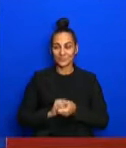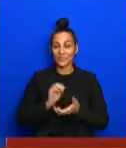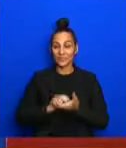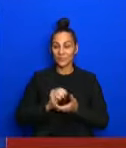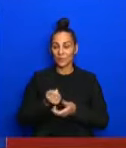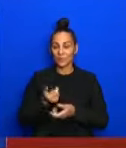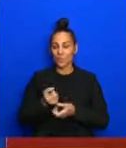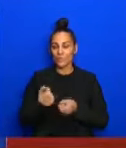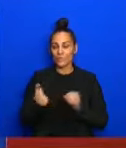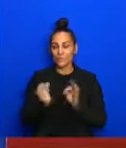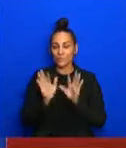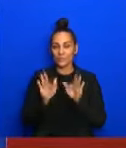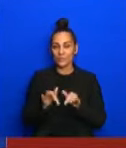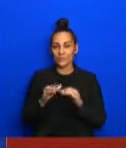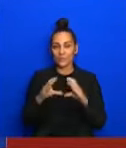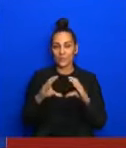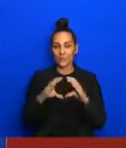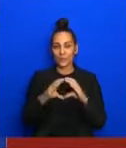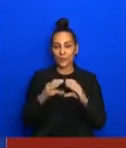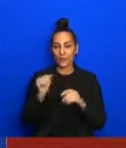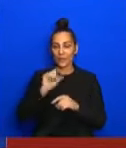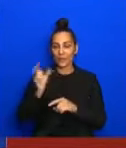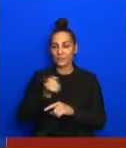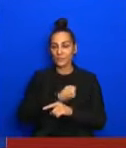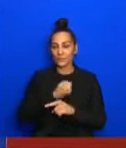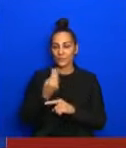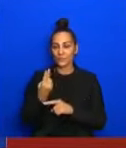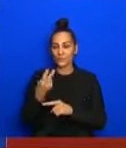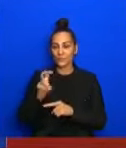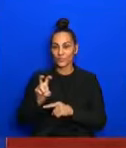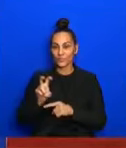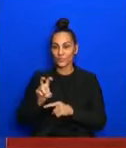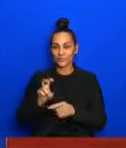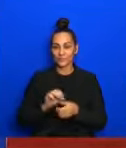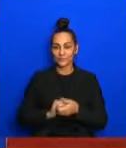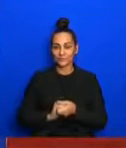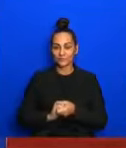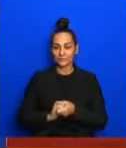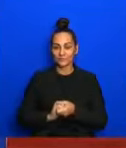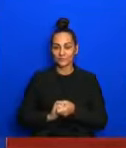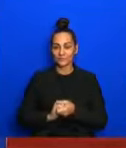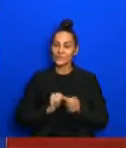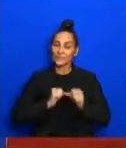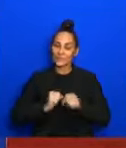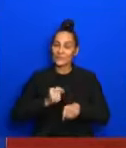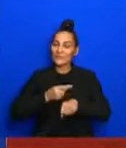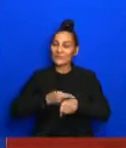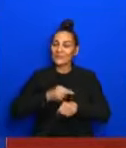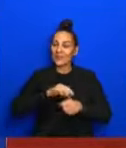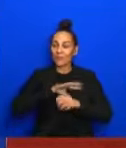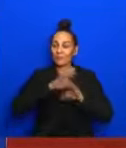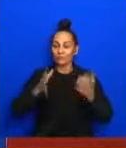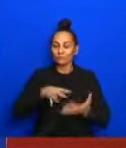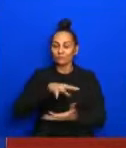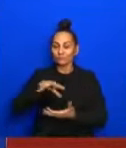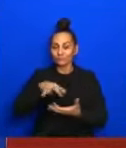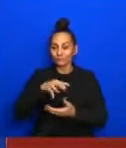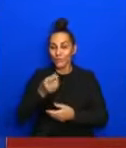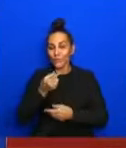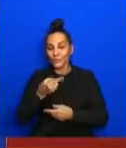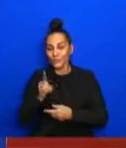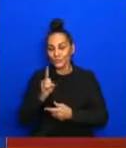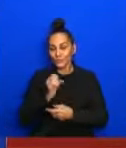falta pouco, bola azul 25, azul número 25, e pode ser agora, na velocidade do globo,